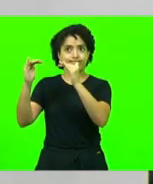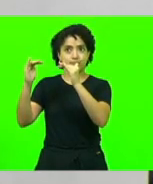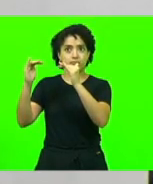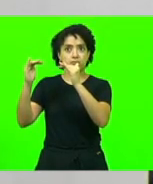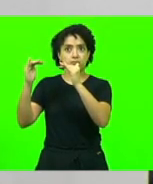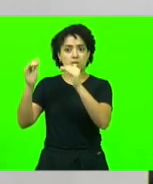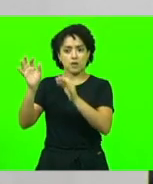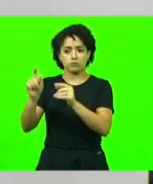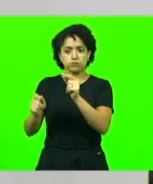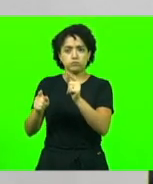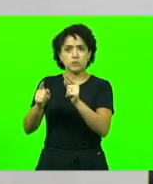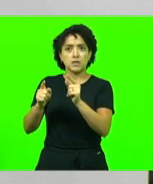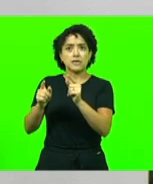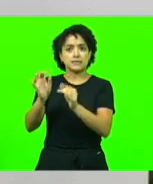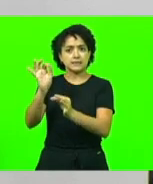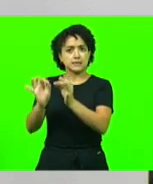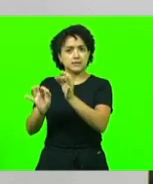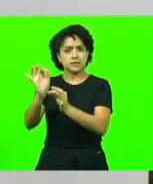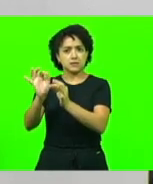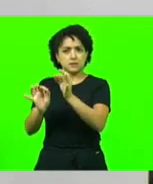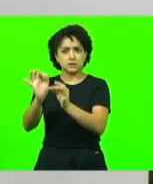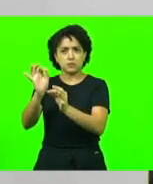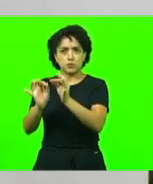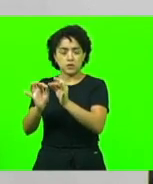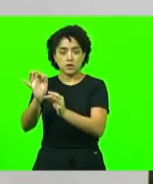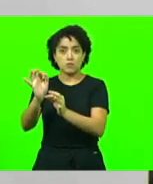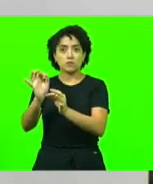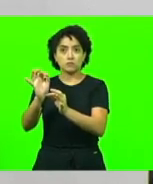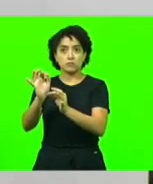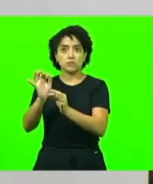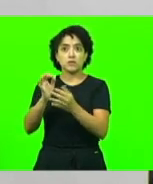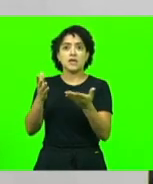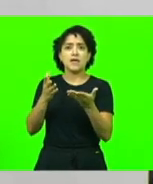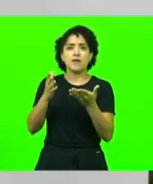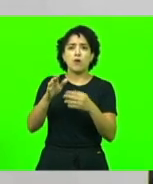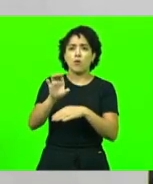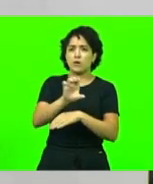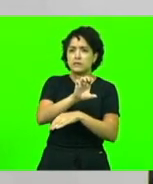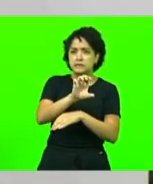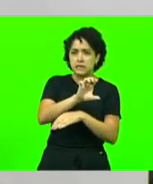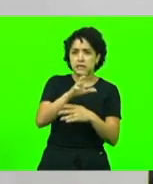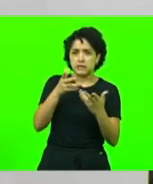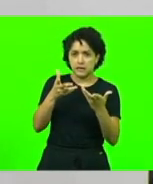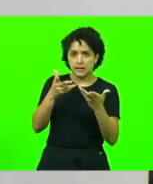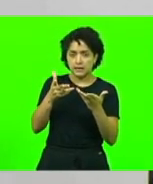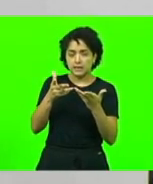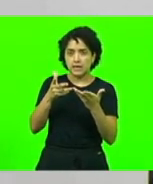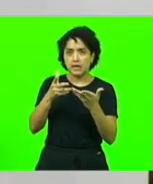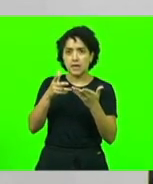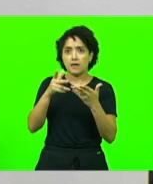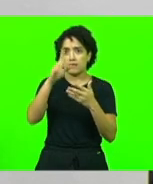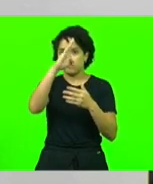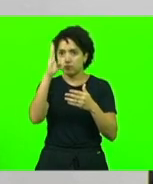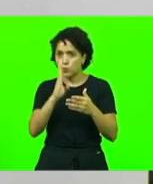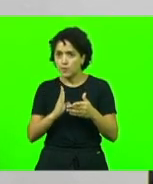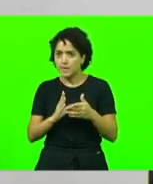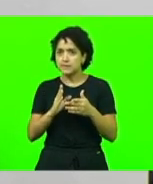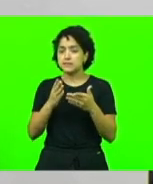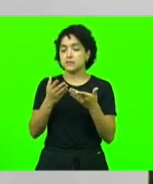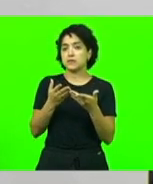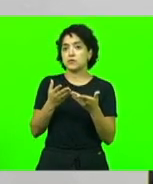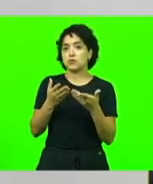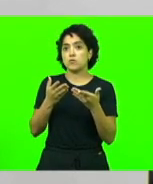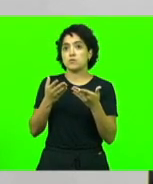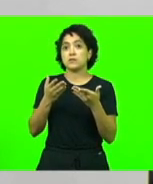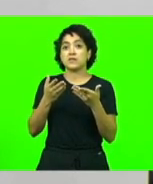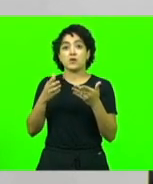que é o mesmo que a esquerda está querendo fazer aqui no Brasil, esse é um assunto que não consegue entrar em